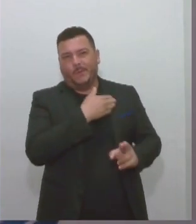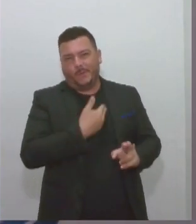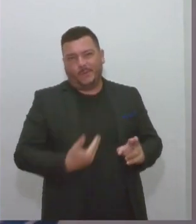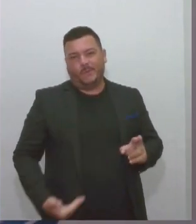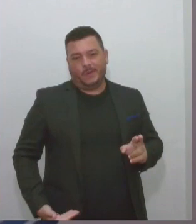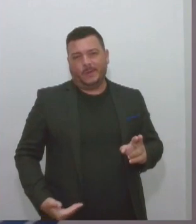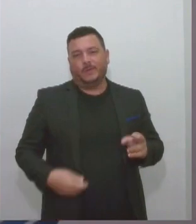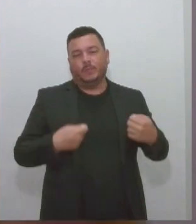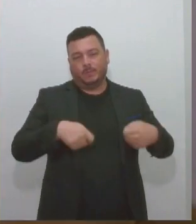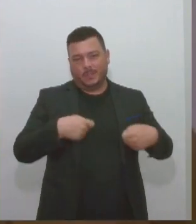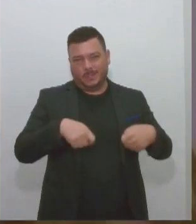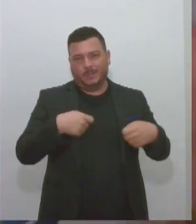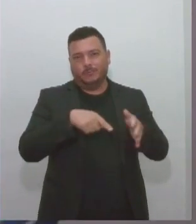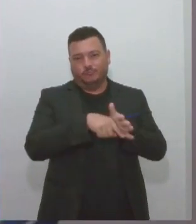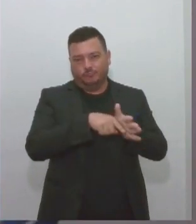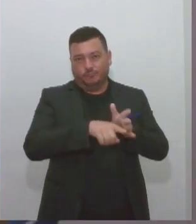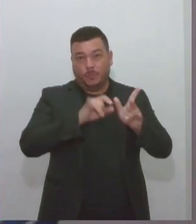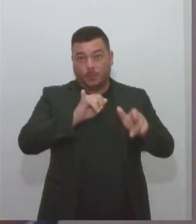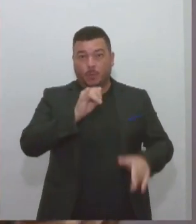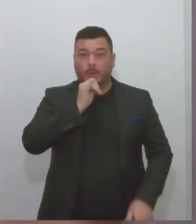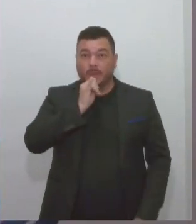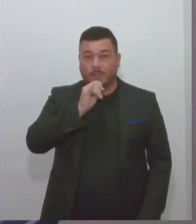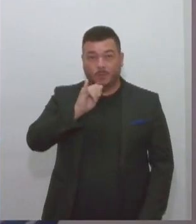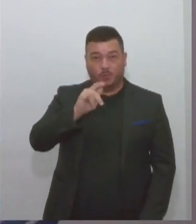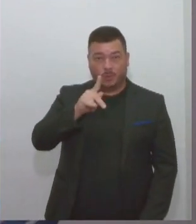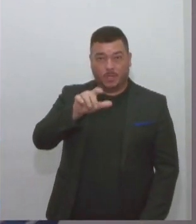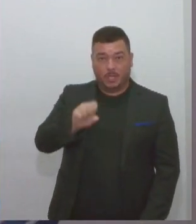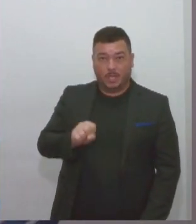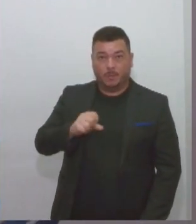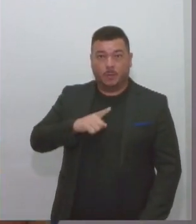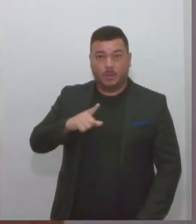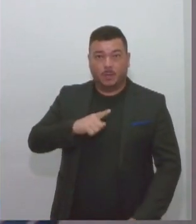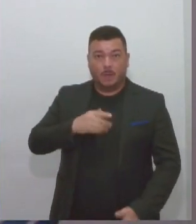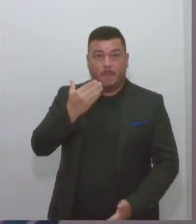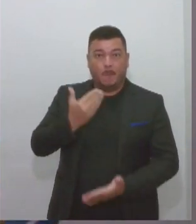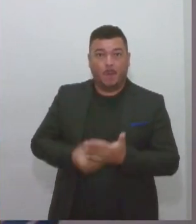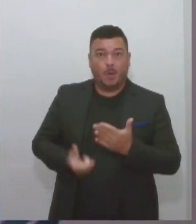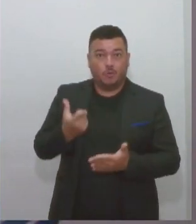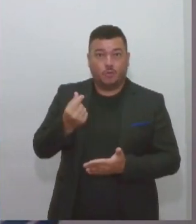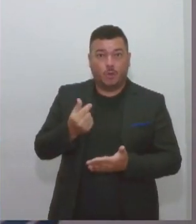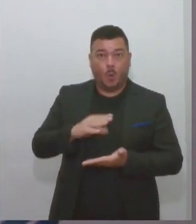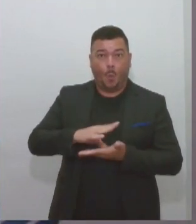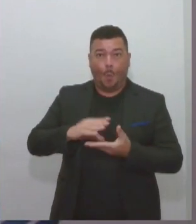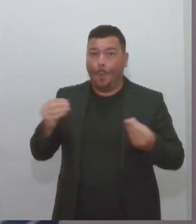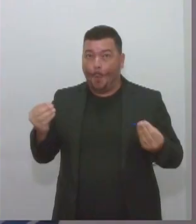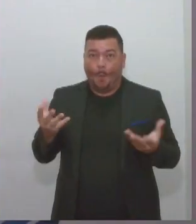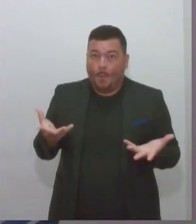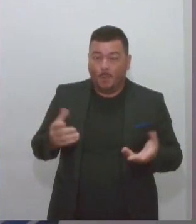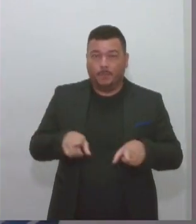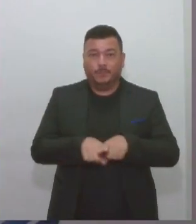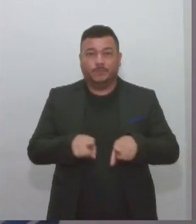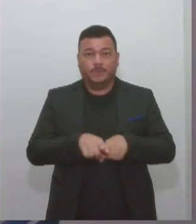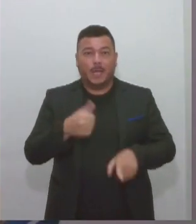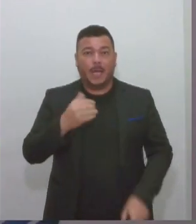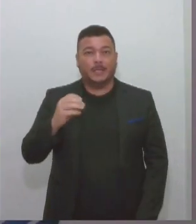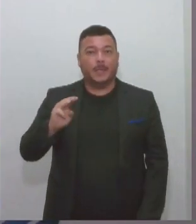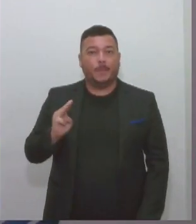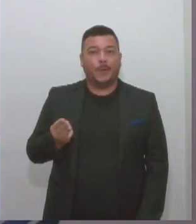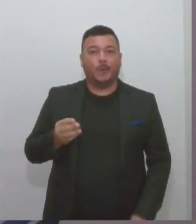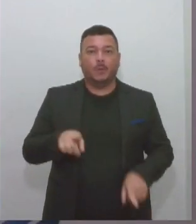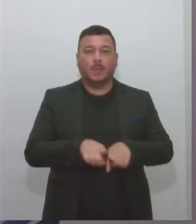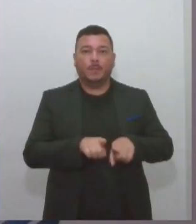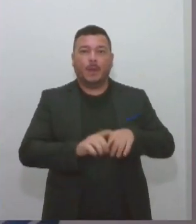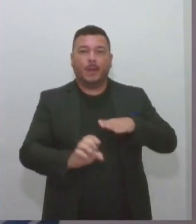como o Ipsaúde, que teve um rombo aí mais de 100 milhões, empresas ligadas à saúde, né,